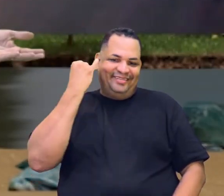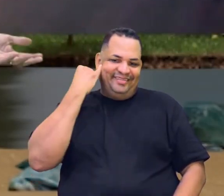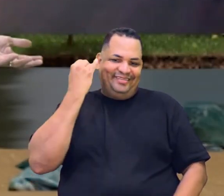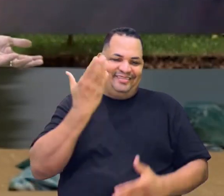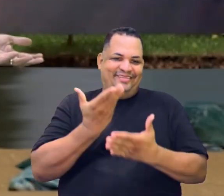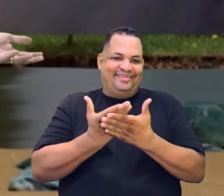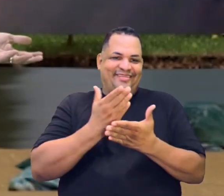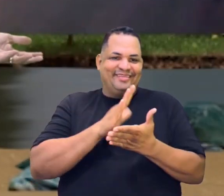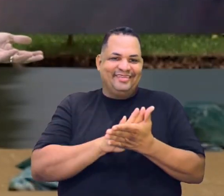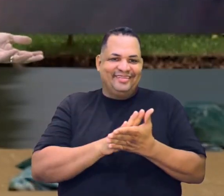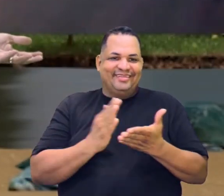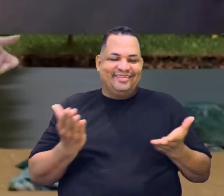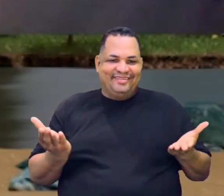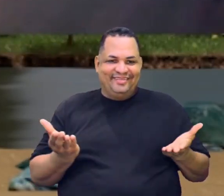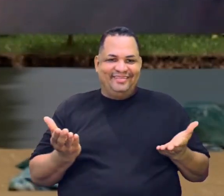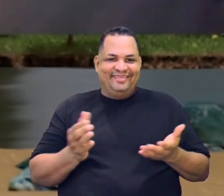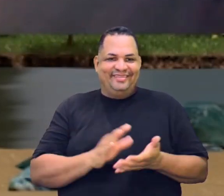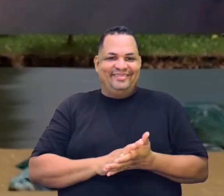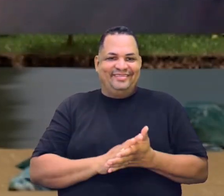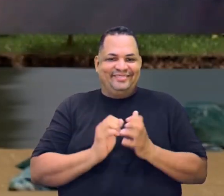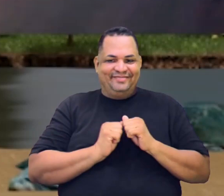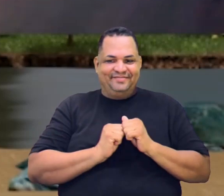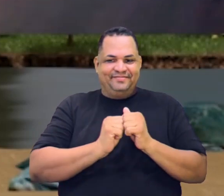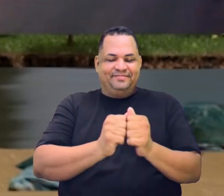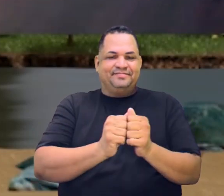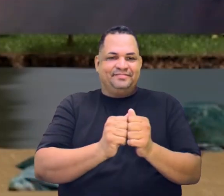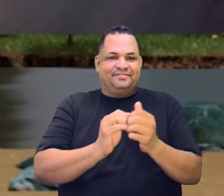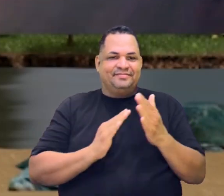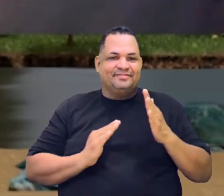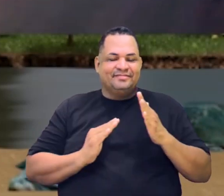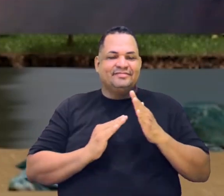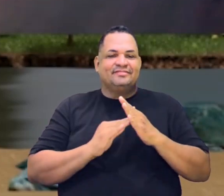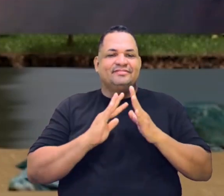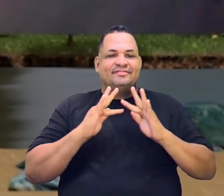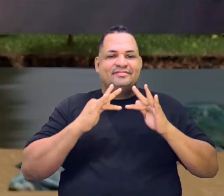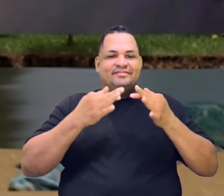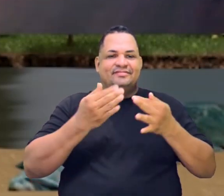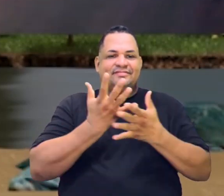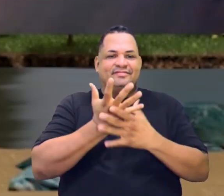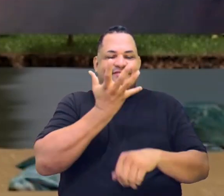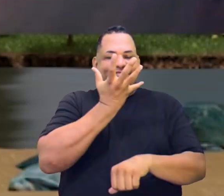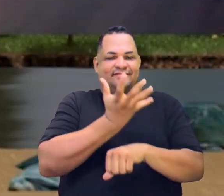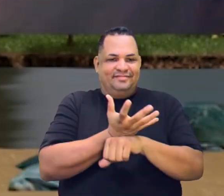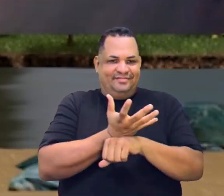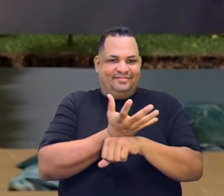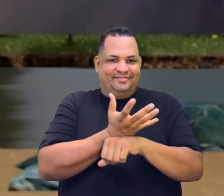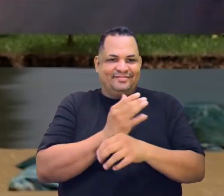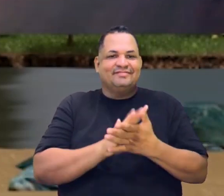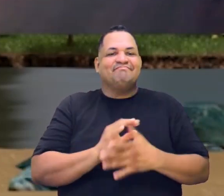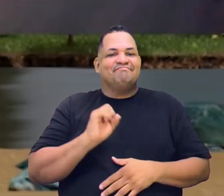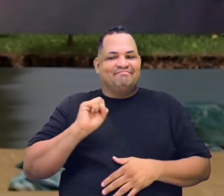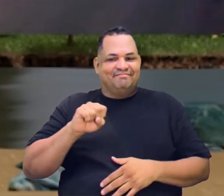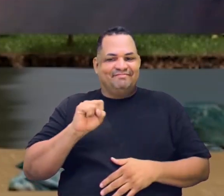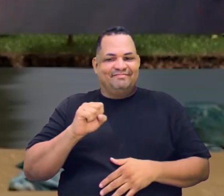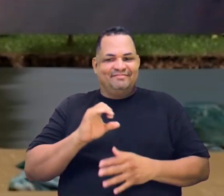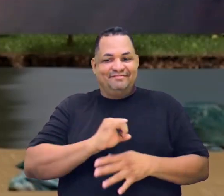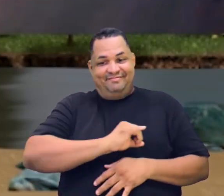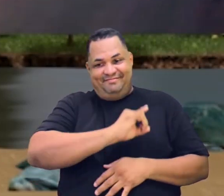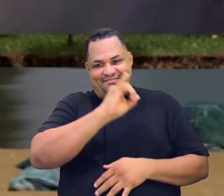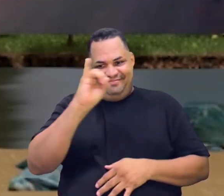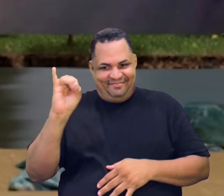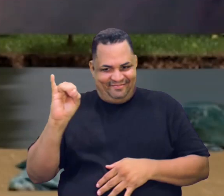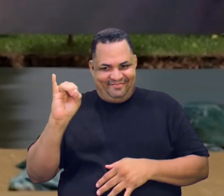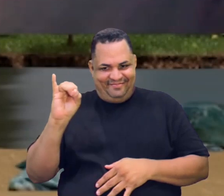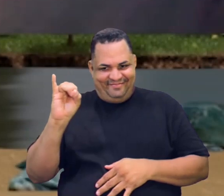é o nosso intérprete, e vai estar conosco até o final dessa disciplina. Não é isso, Sâmio? Dá um oi